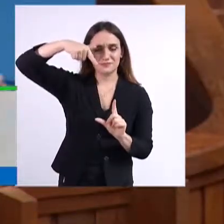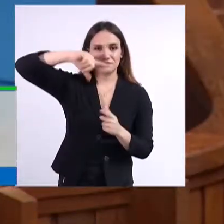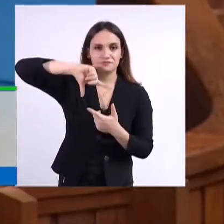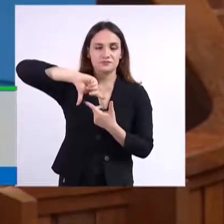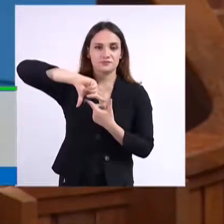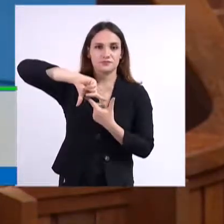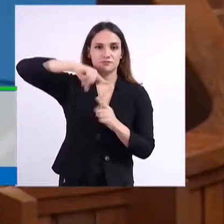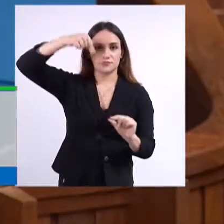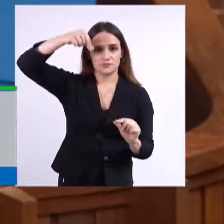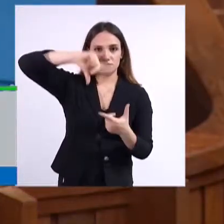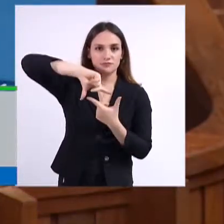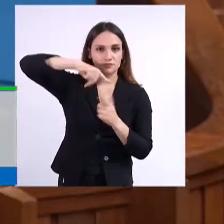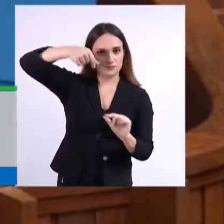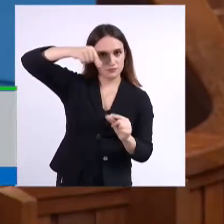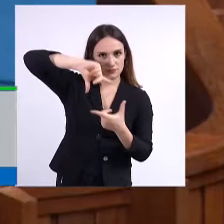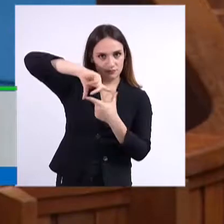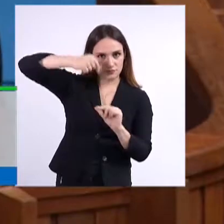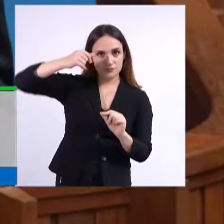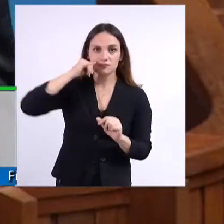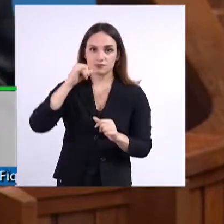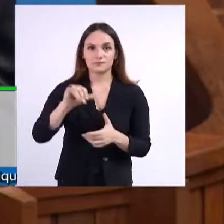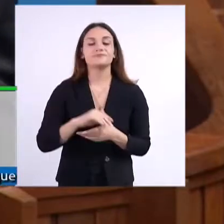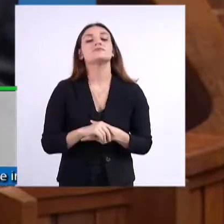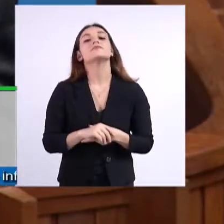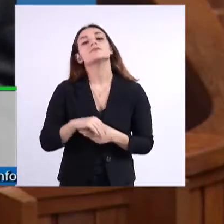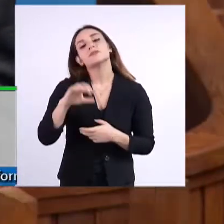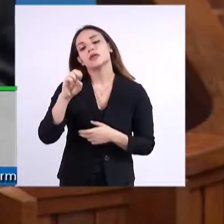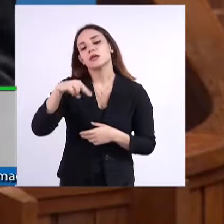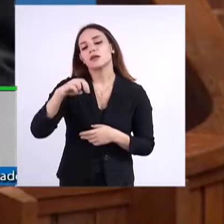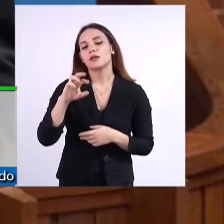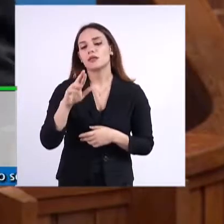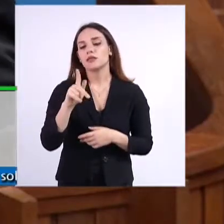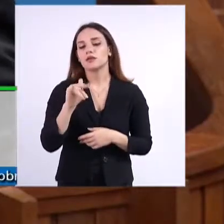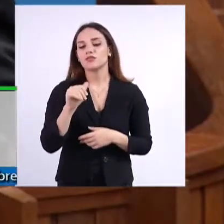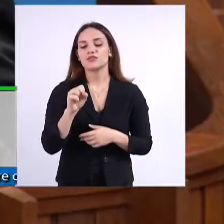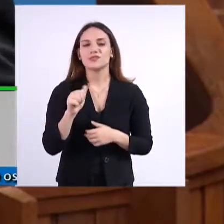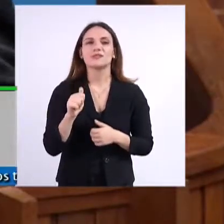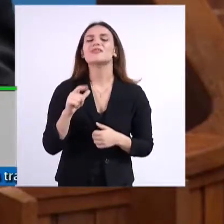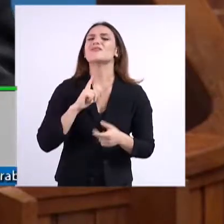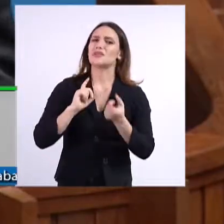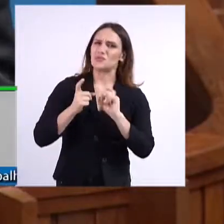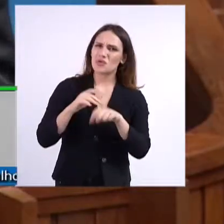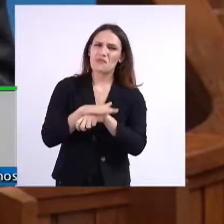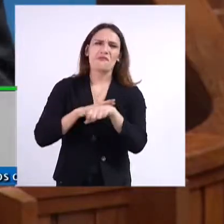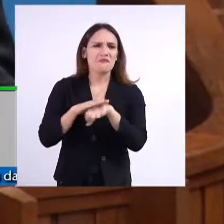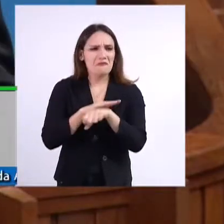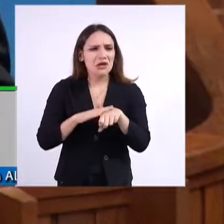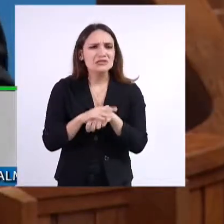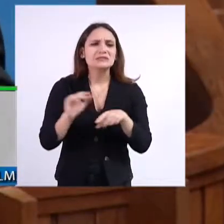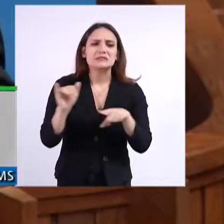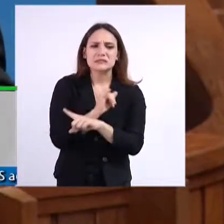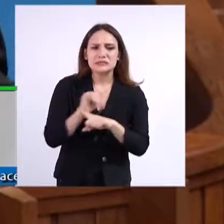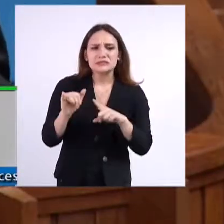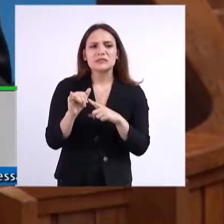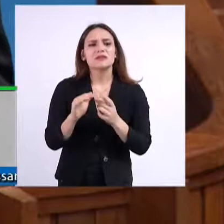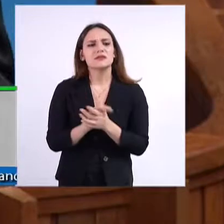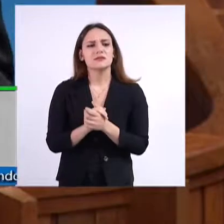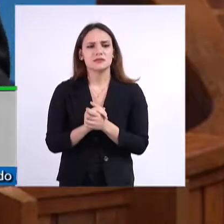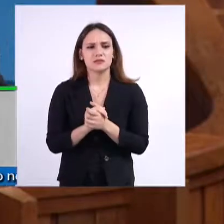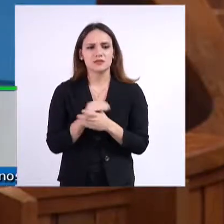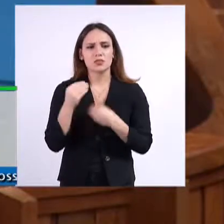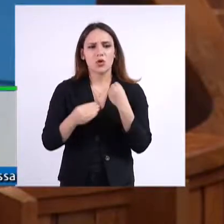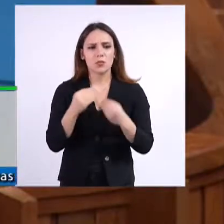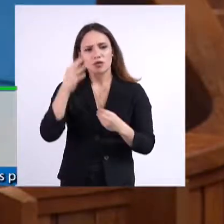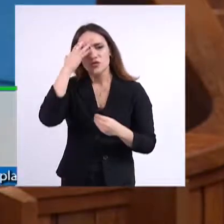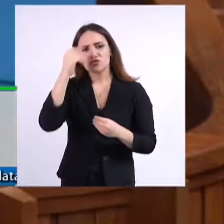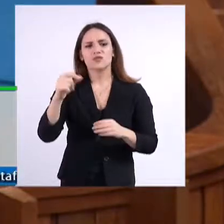Depois de tantas reuniões, de tantas conversas, de tantas denúncias, de tantas ações contra as